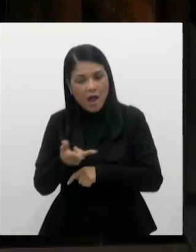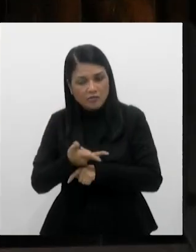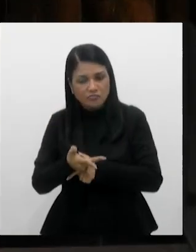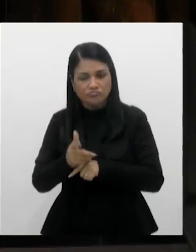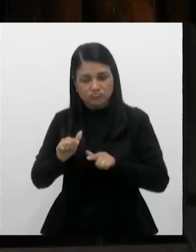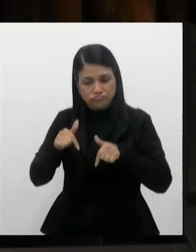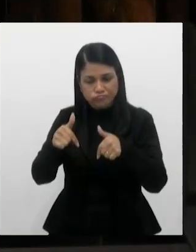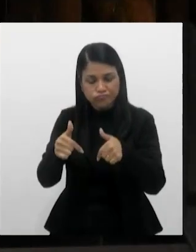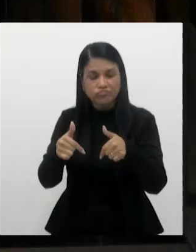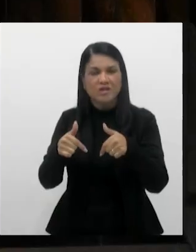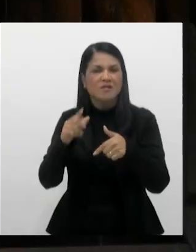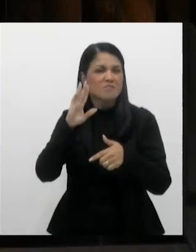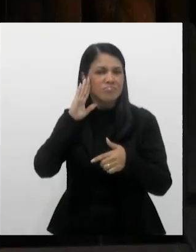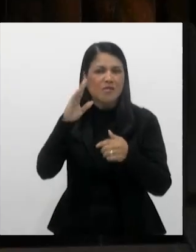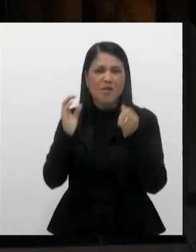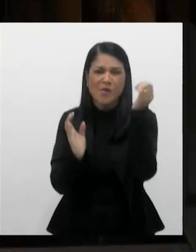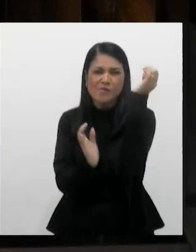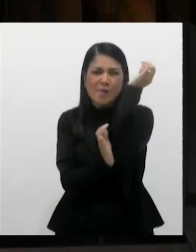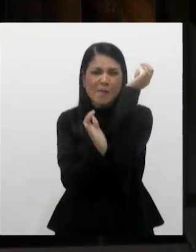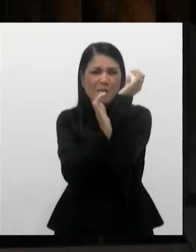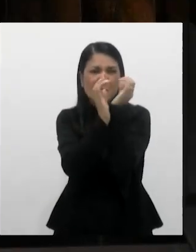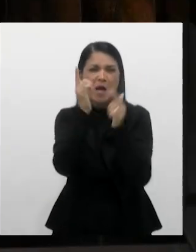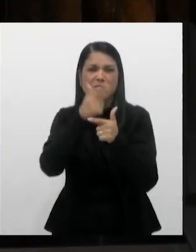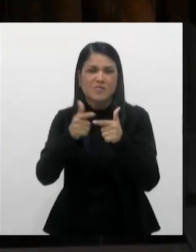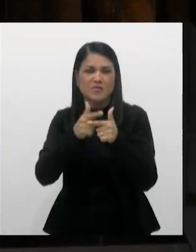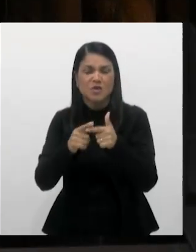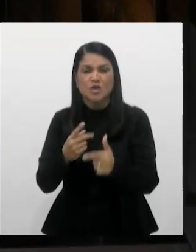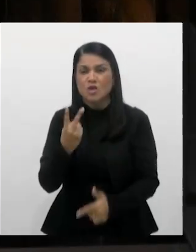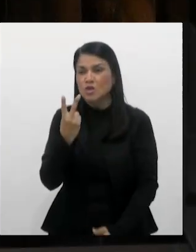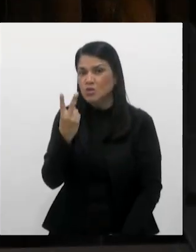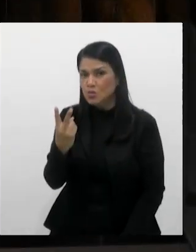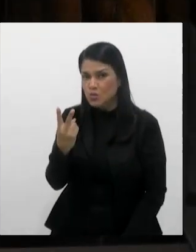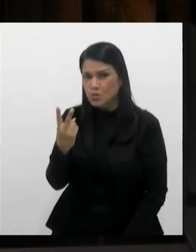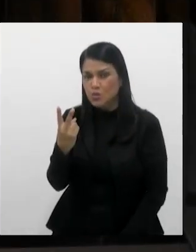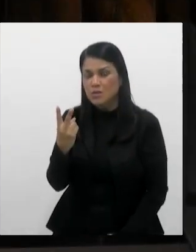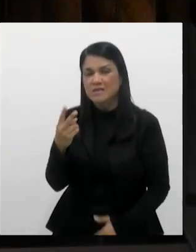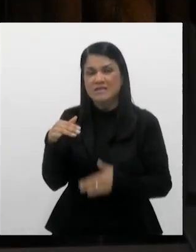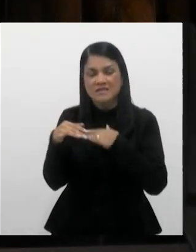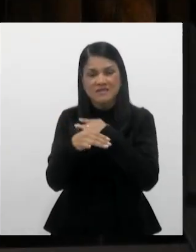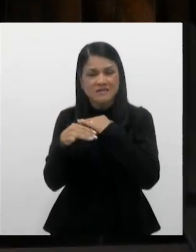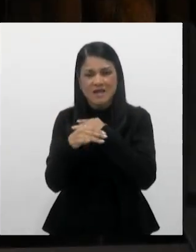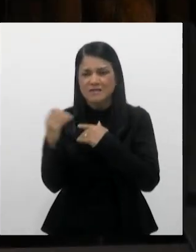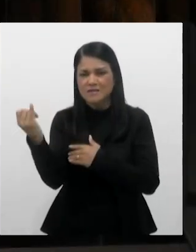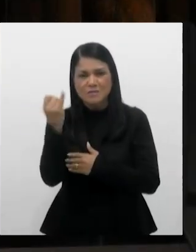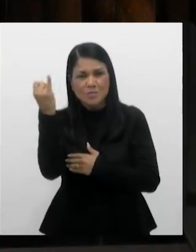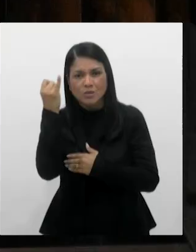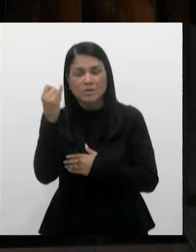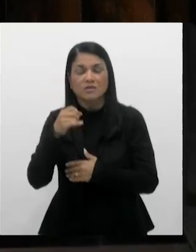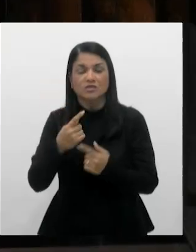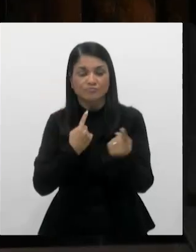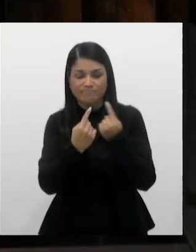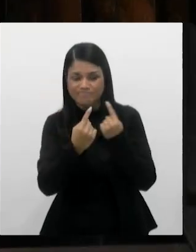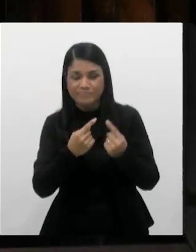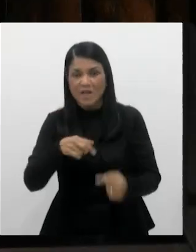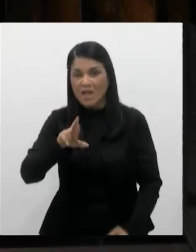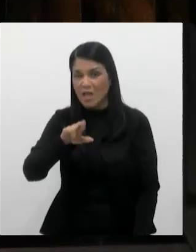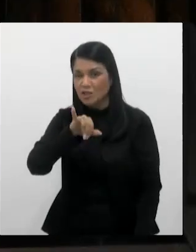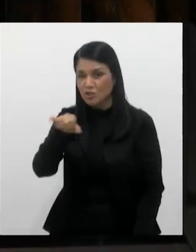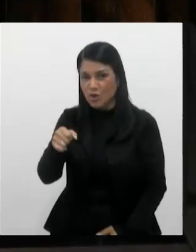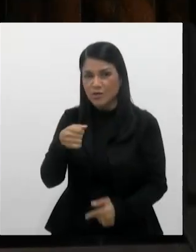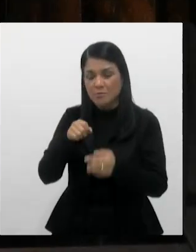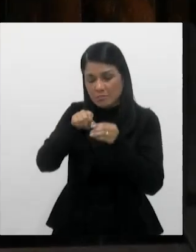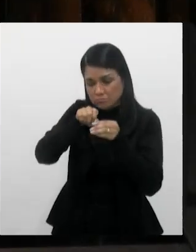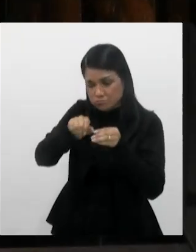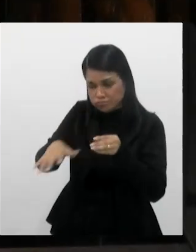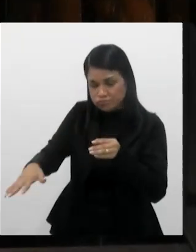questões burocráticas, porque são duas RJs importantes para a nossa região, para escoamento do cimento, para escoamento